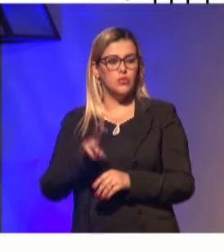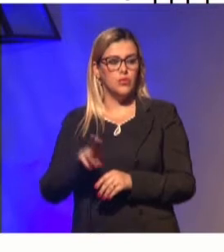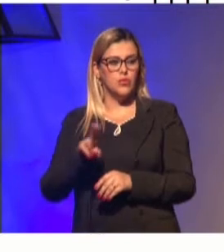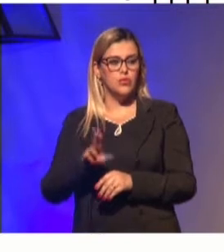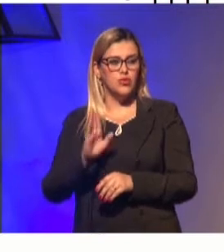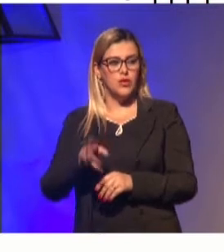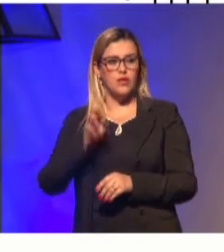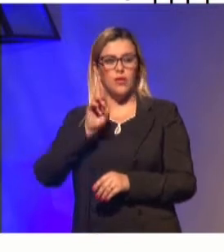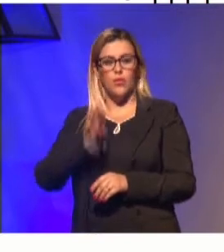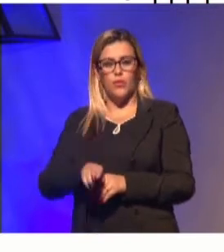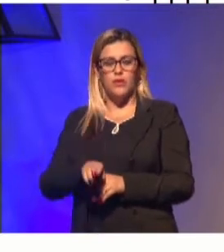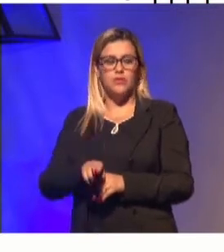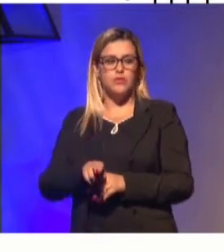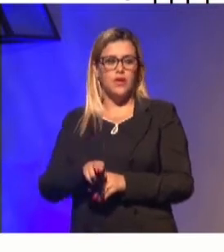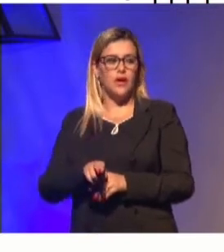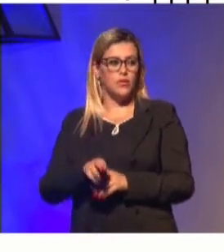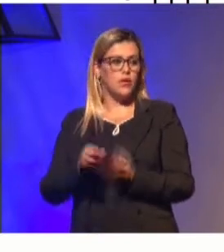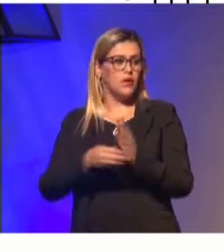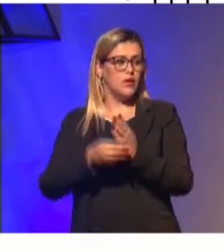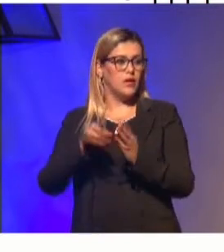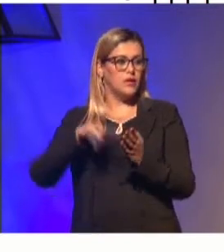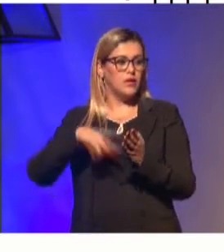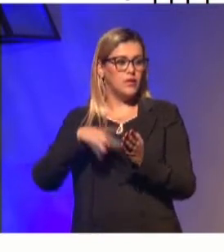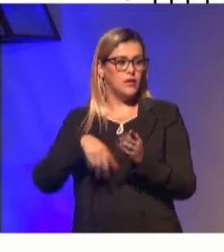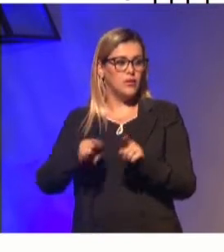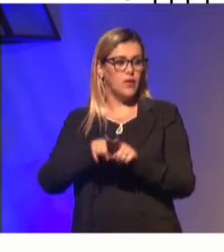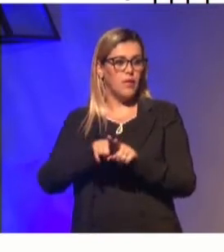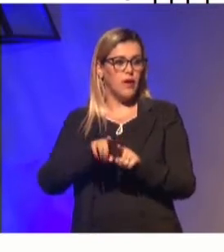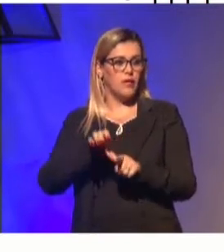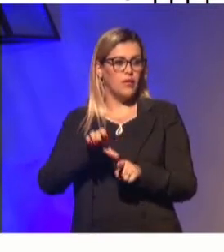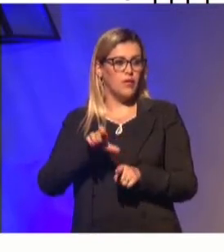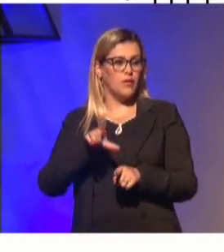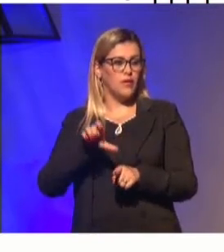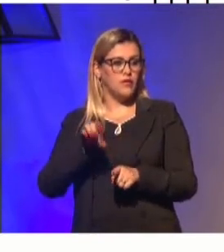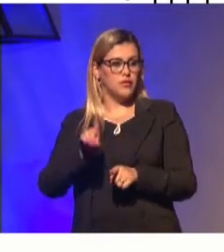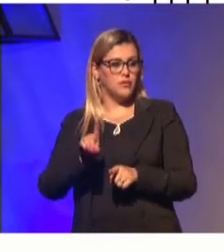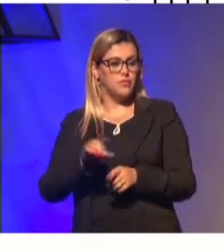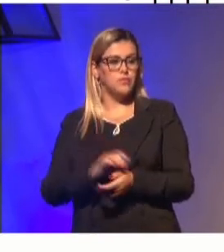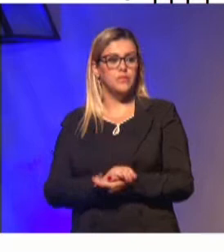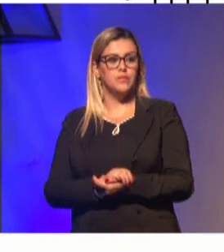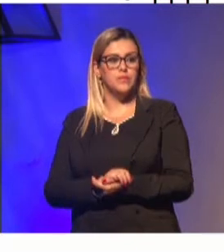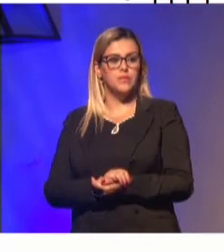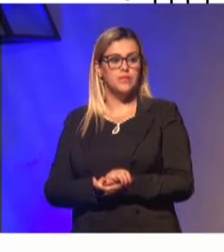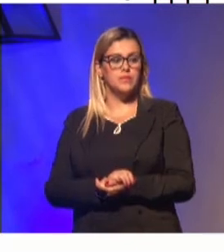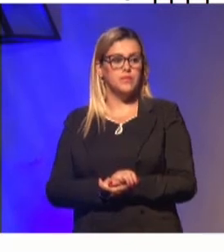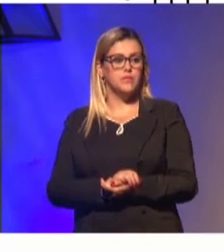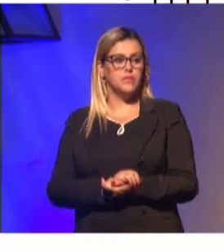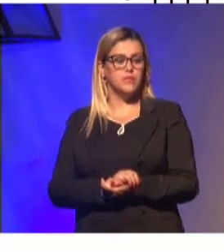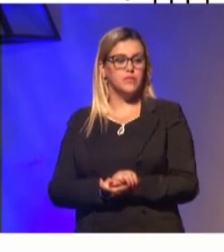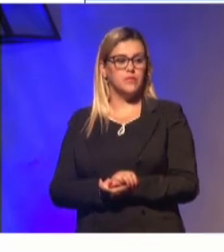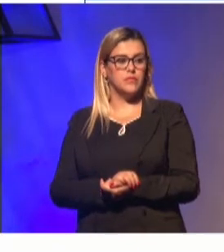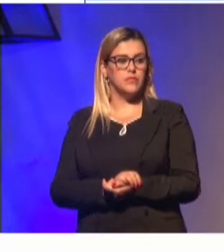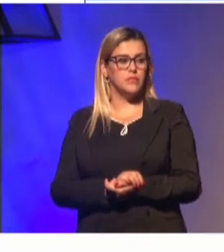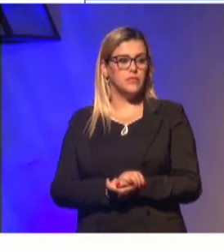com resultados na literatura também do uso do LED em diferentes metodologias.